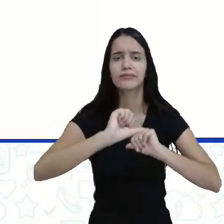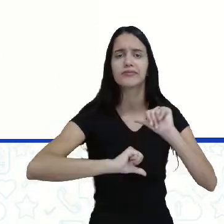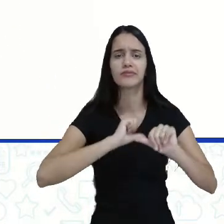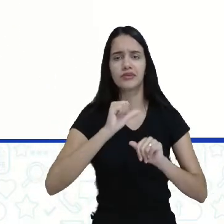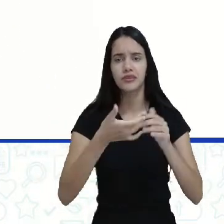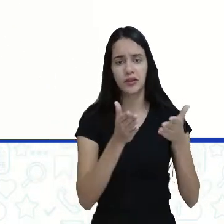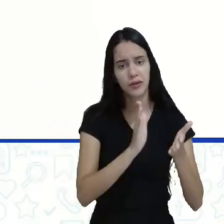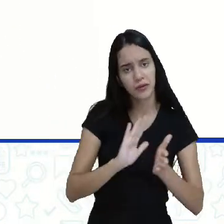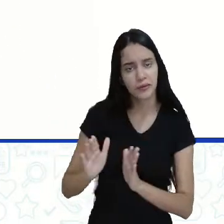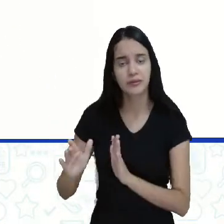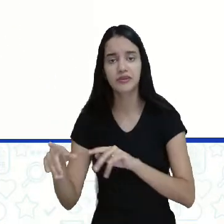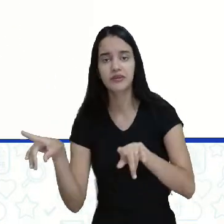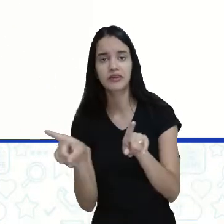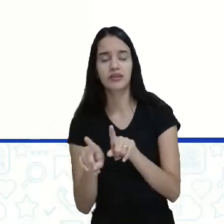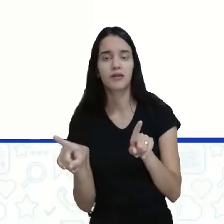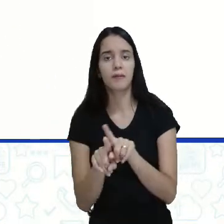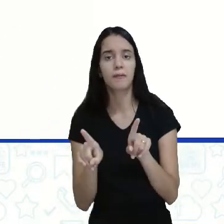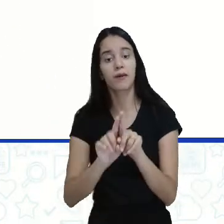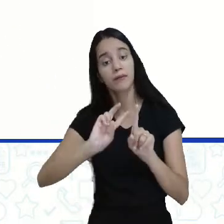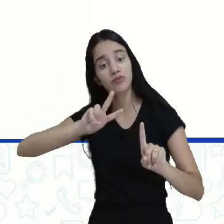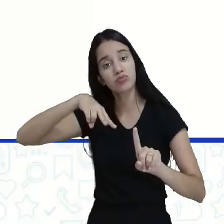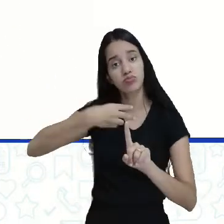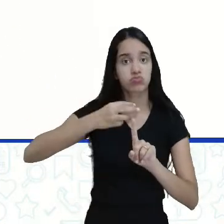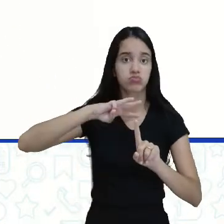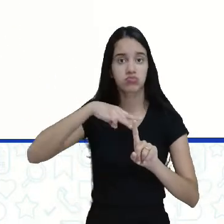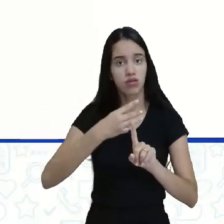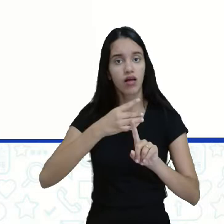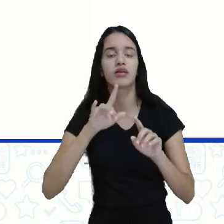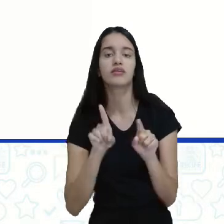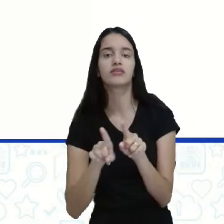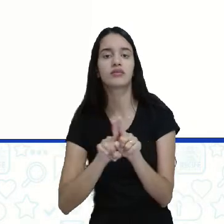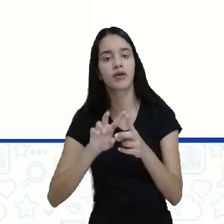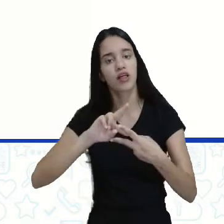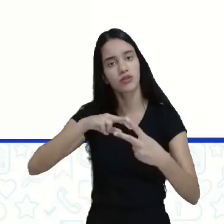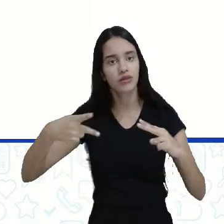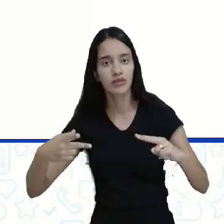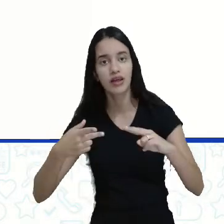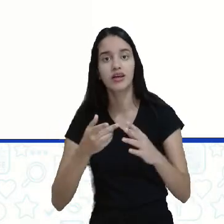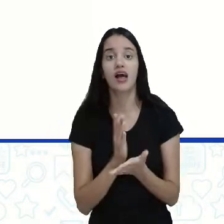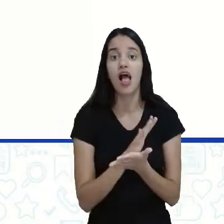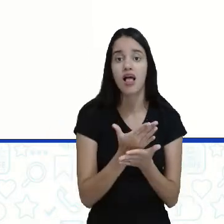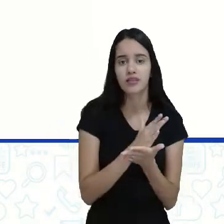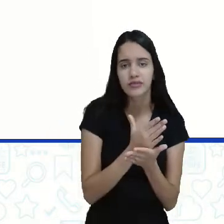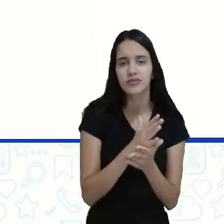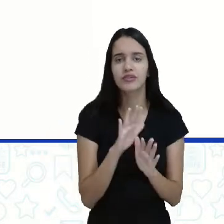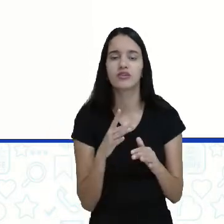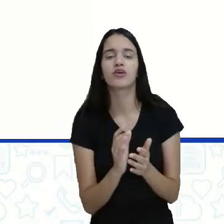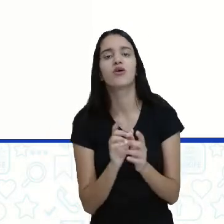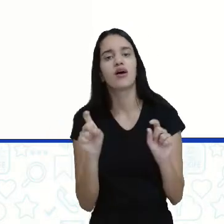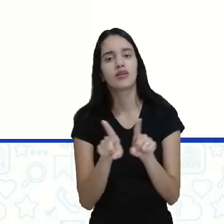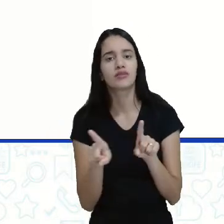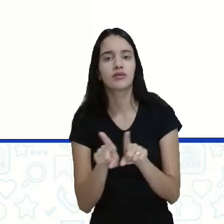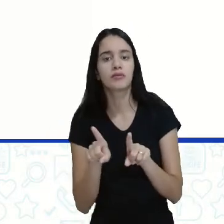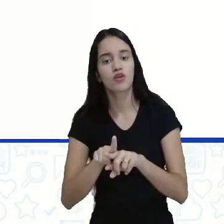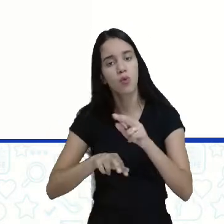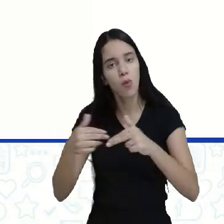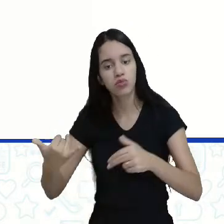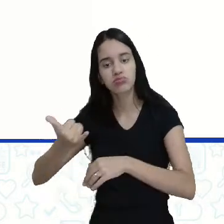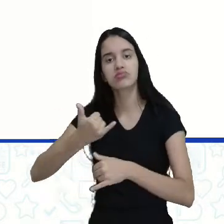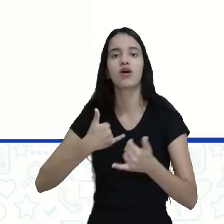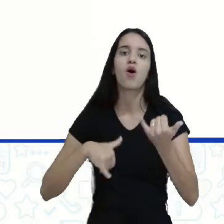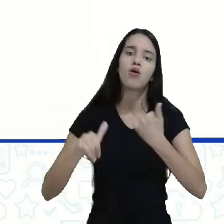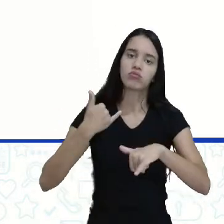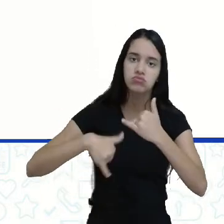nos processos de replicação ou reprodução do DNA durante a divisão celular, a partir de produtos químicos que podem interferir